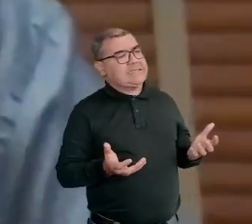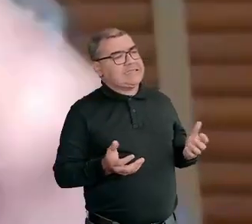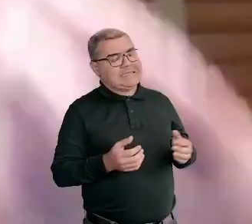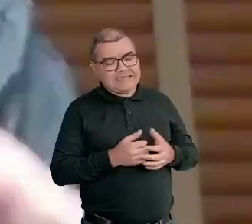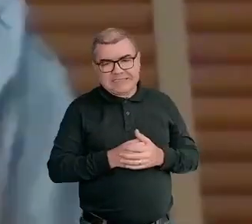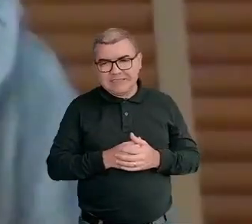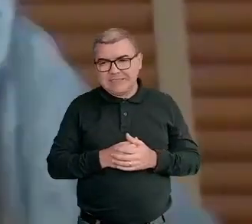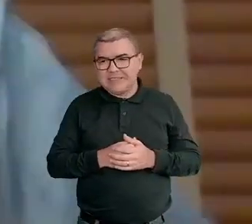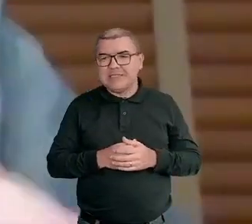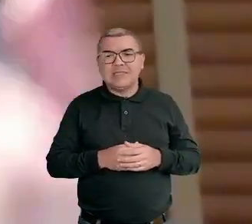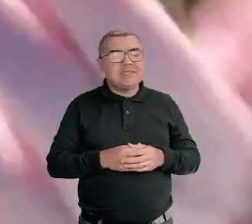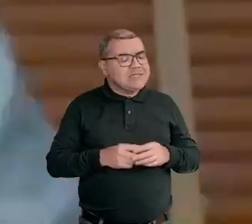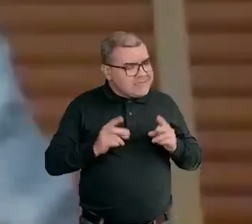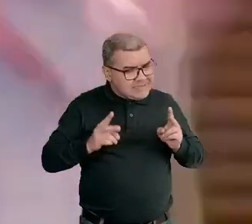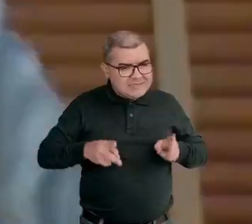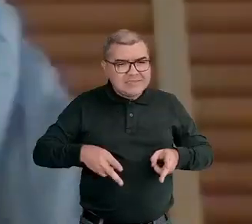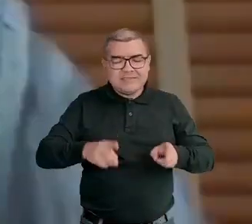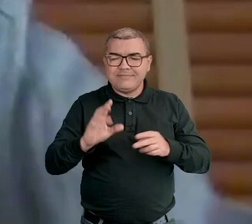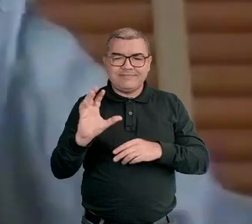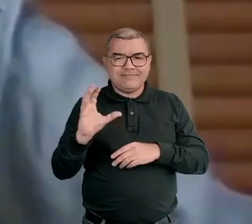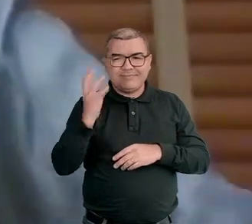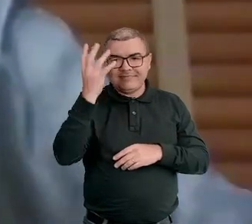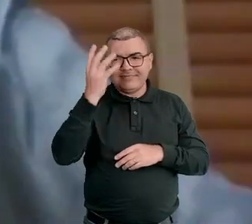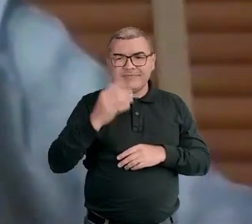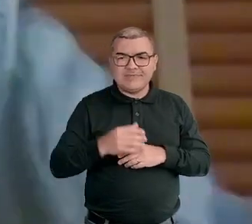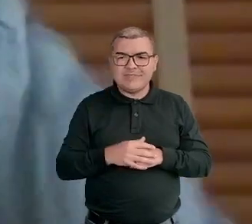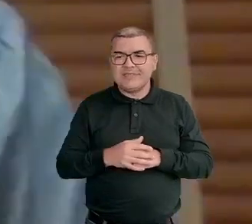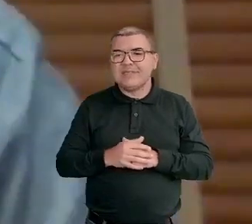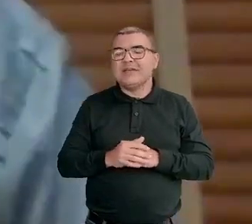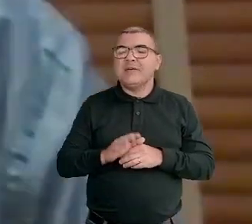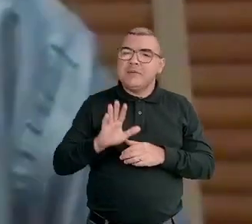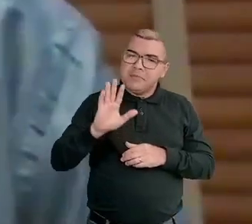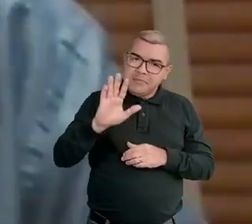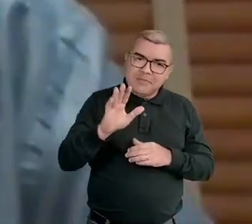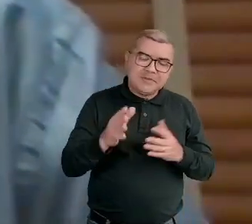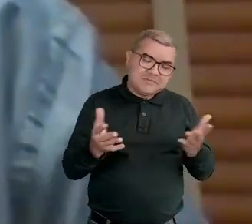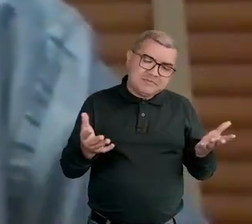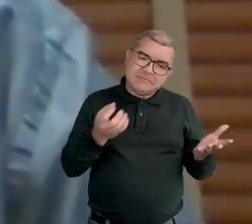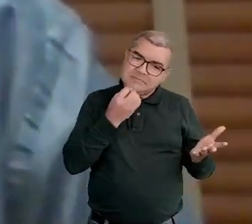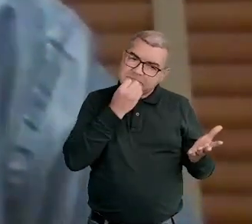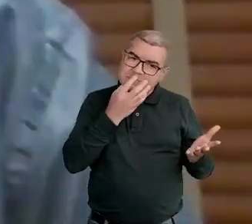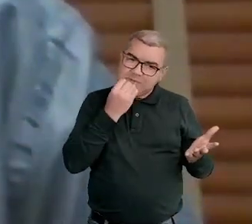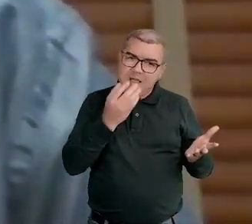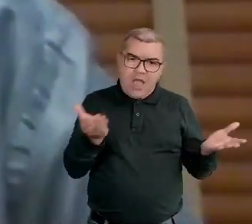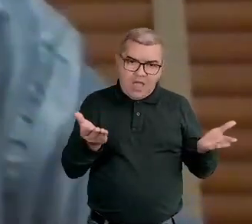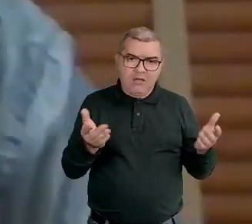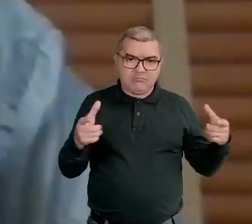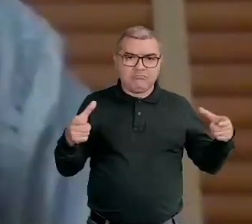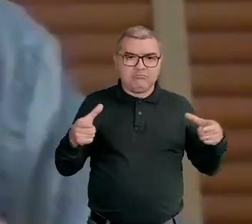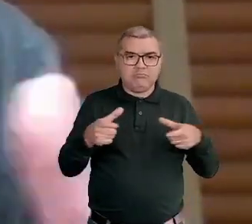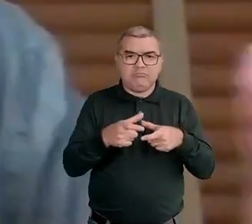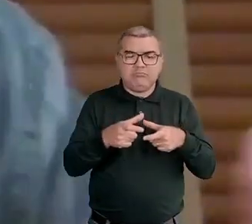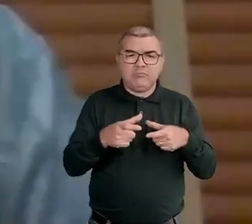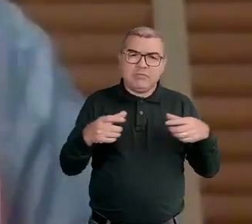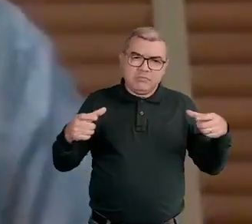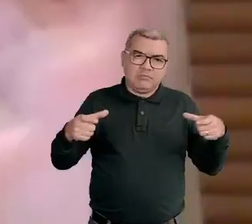isso sempre acontecia, e ainda bem, como você disse, Margarete, cada vez mais o